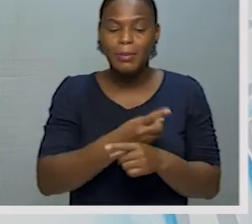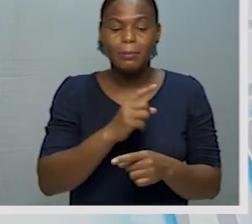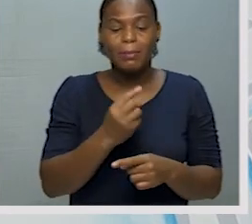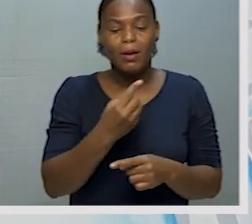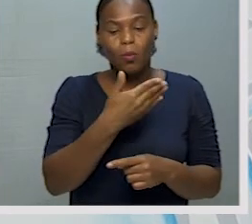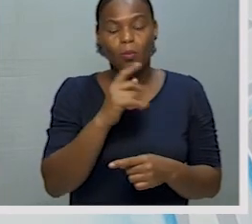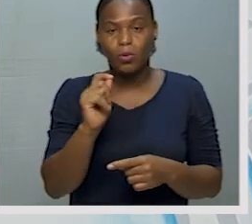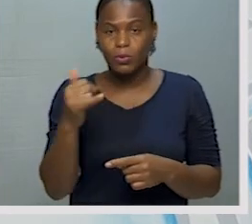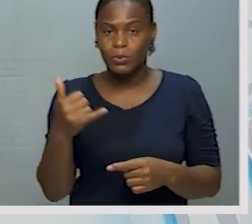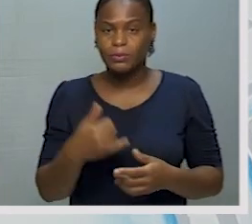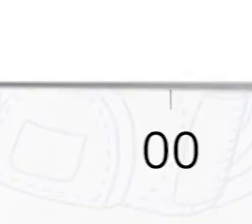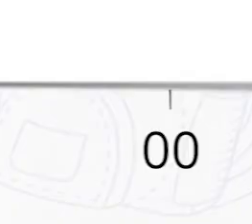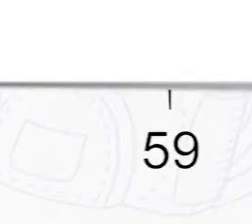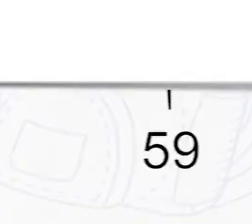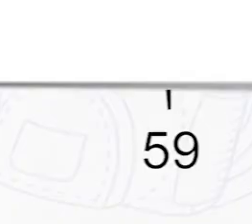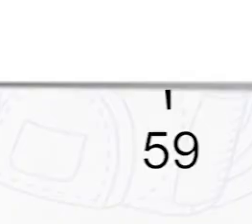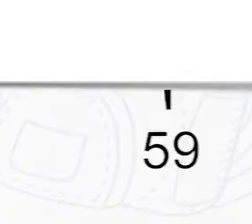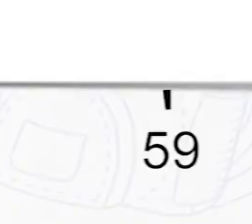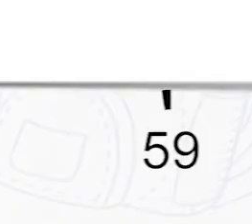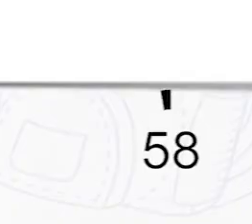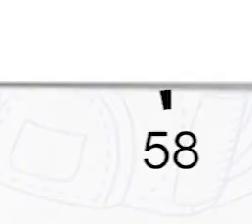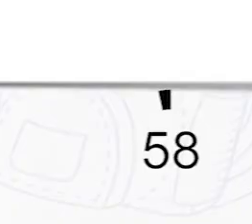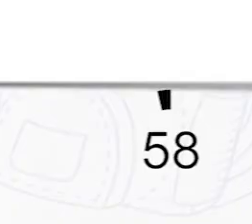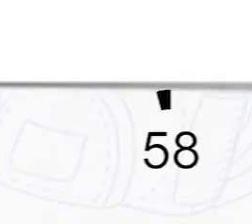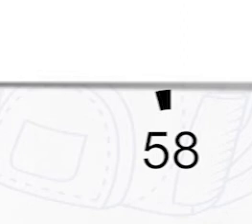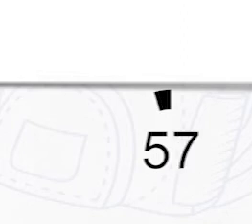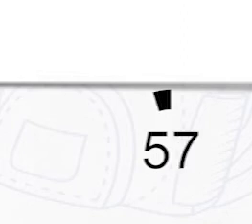para 1.2.